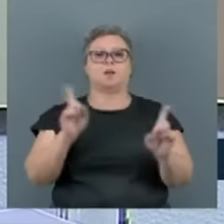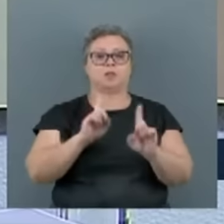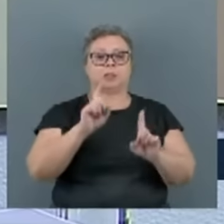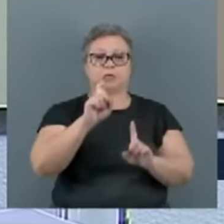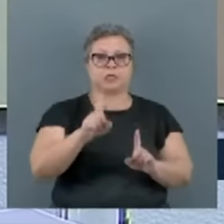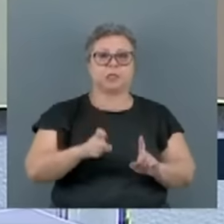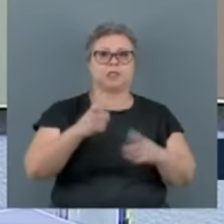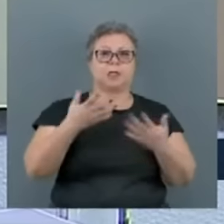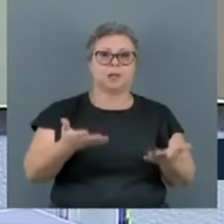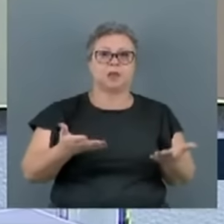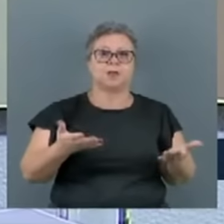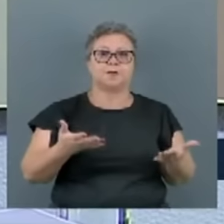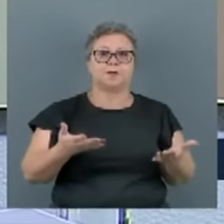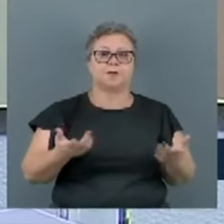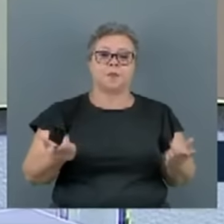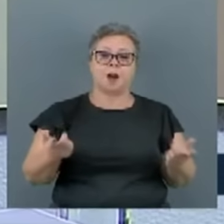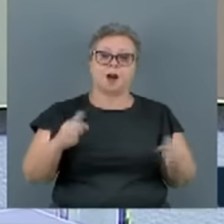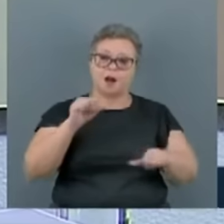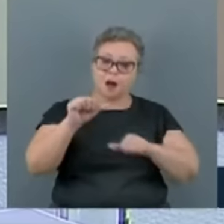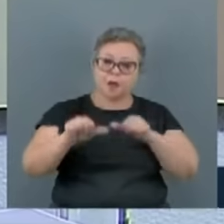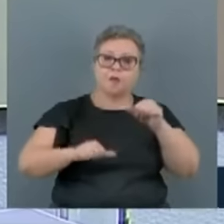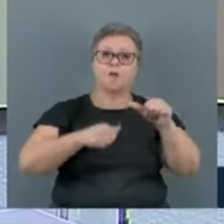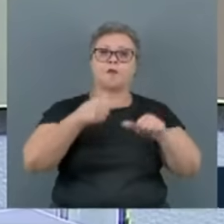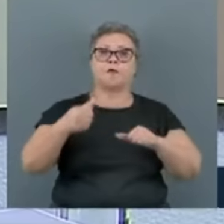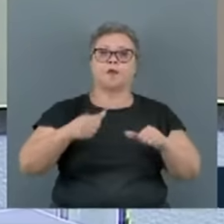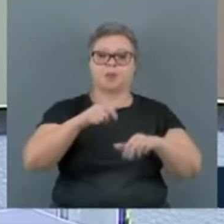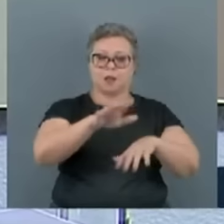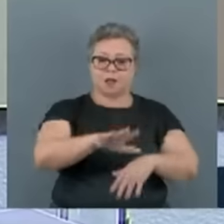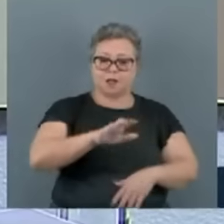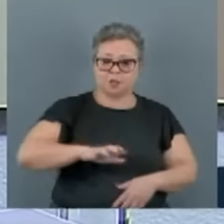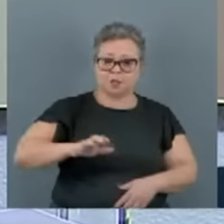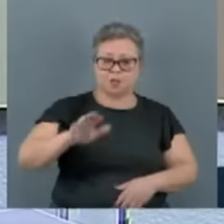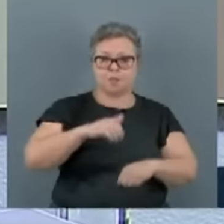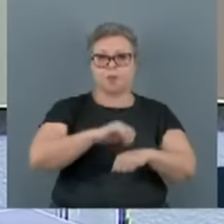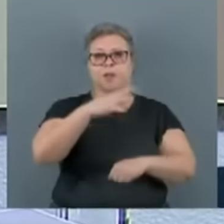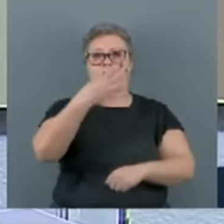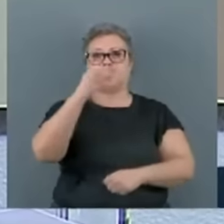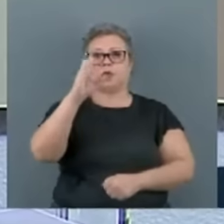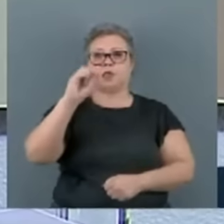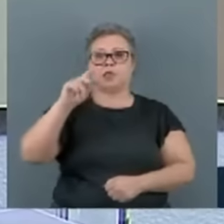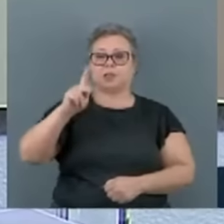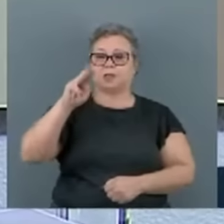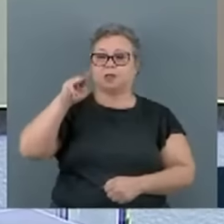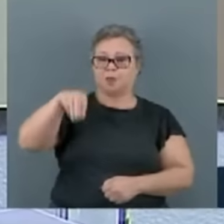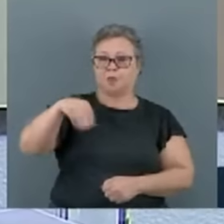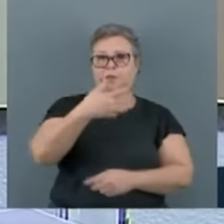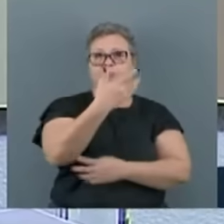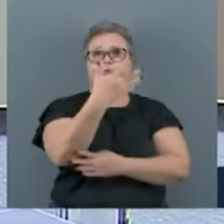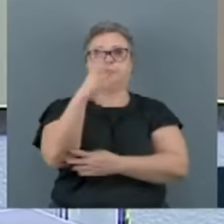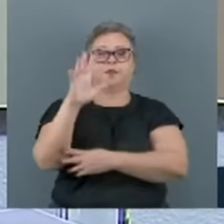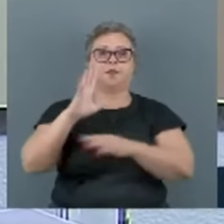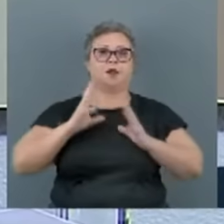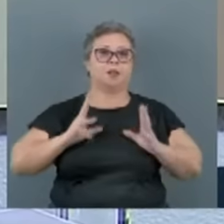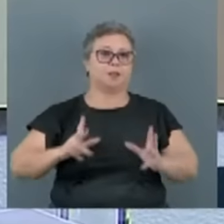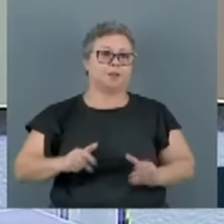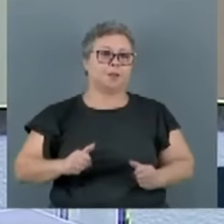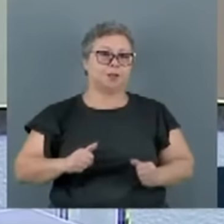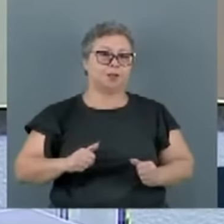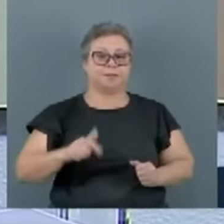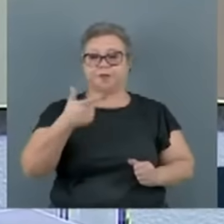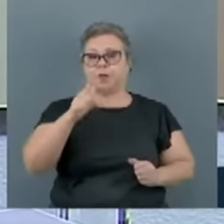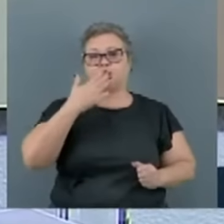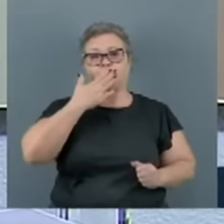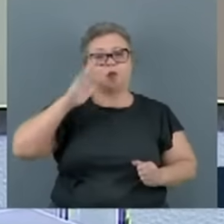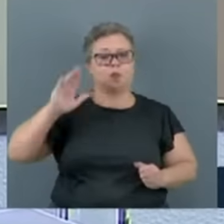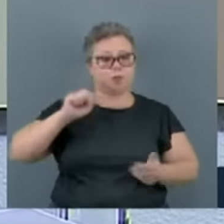seja para converter as áreas de mais de 400 quilômetros de floresta virgem em outro tipo